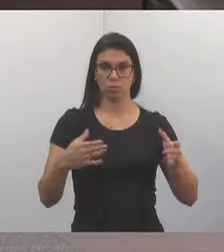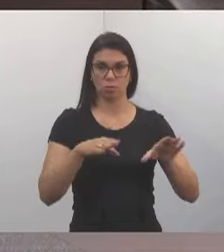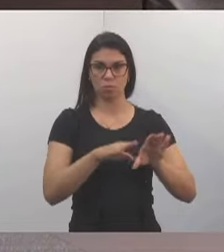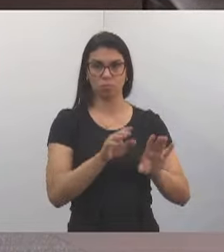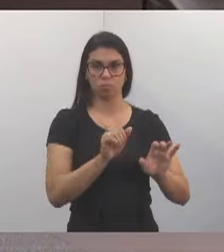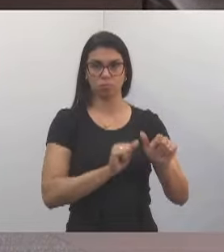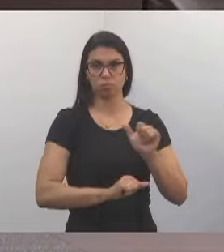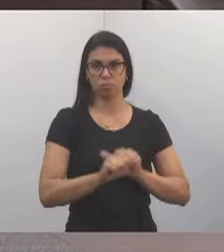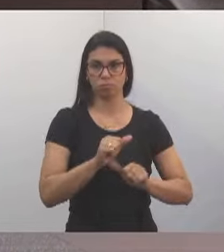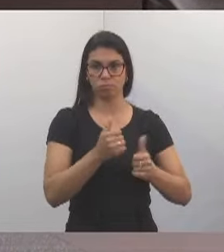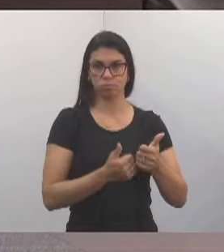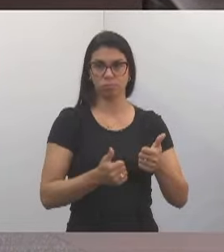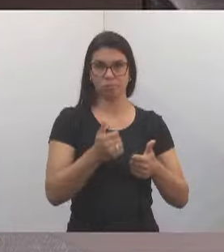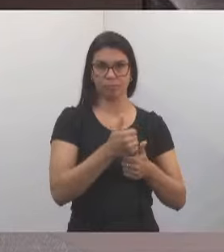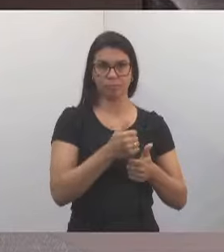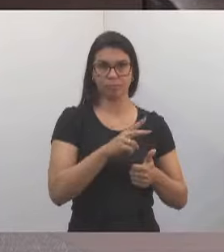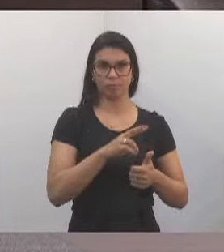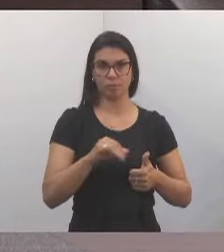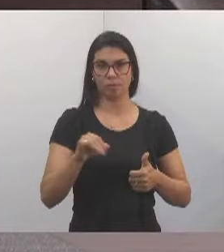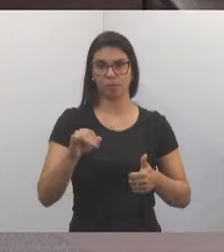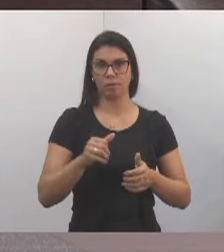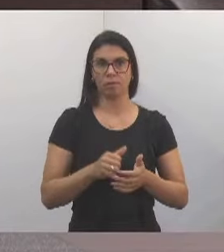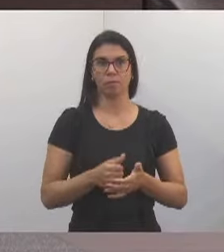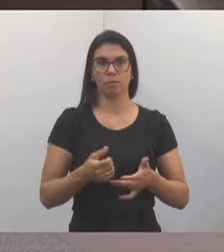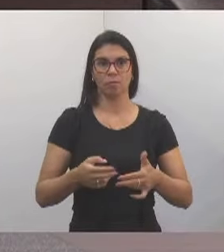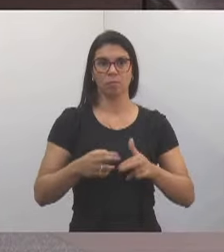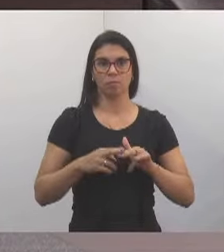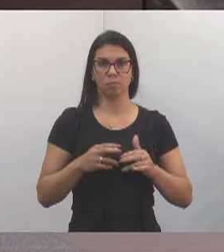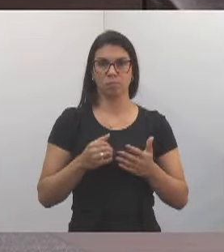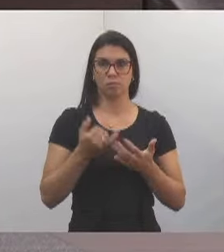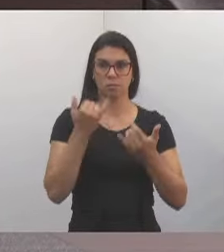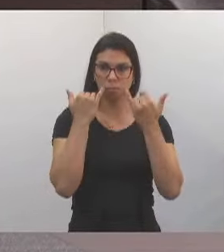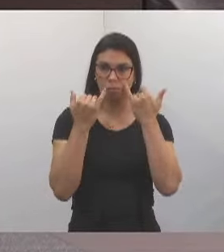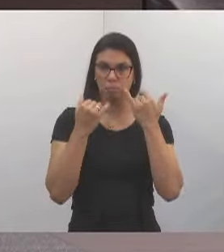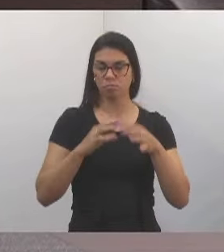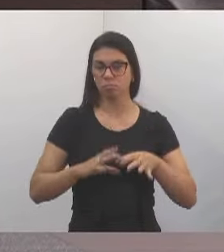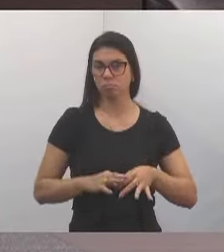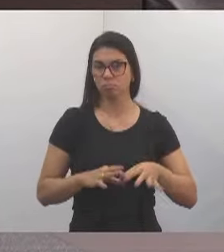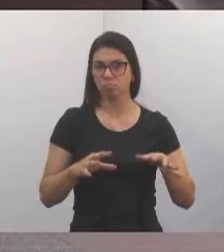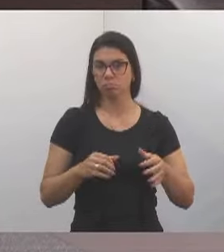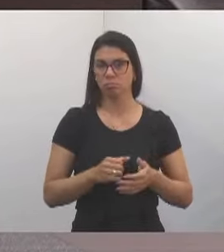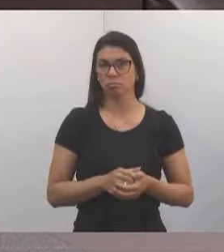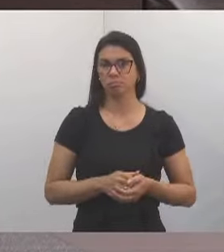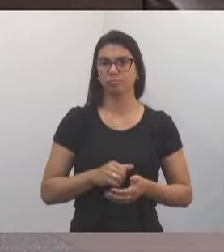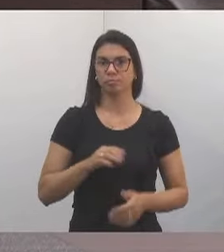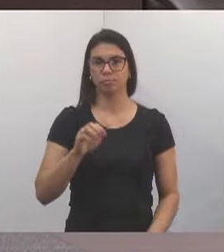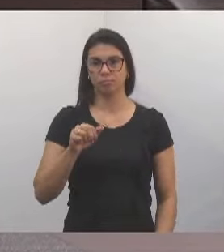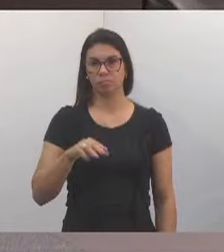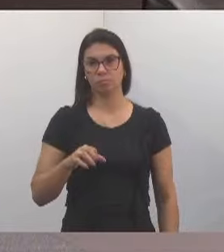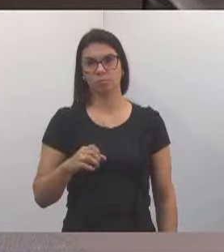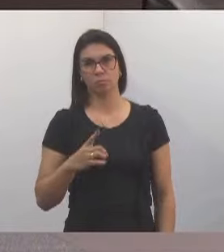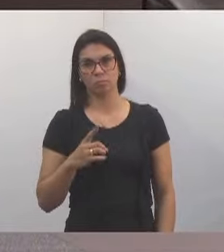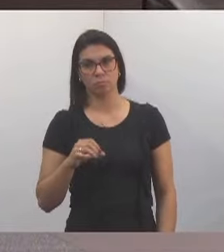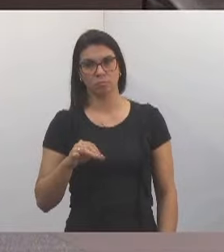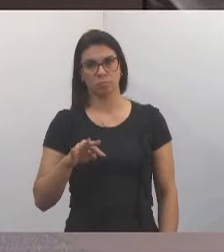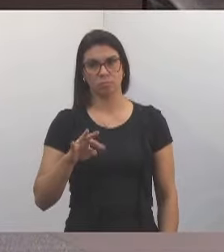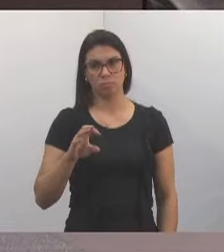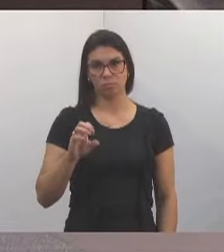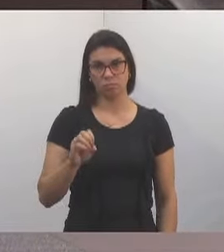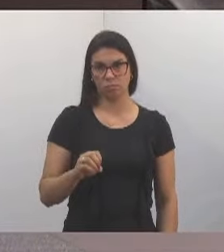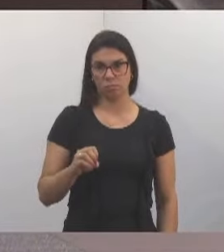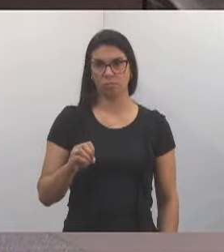portas automatizadas. Sendo que nos cumpria informar, permanecemos à disposição. Atenciosamente, Benedito Eduardo Rosa da Silva